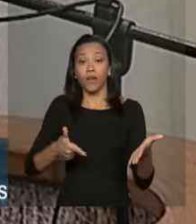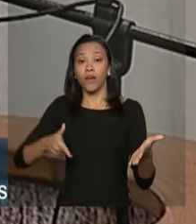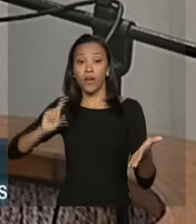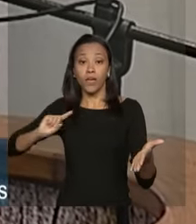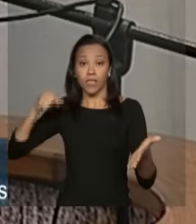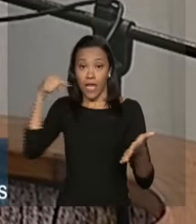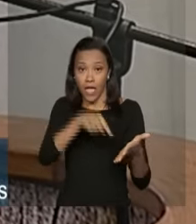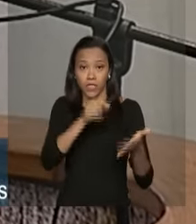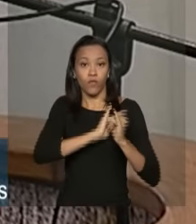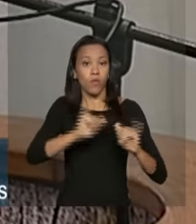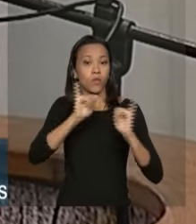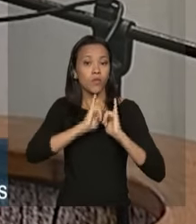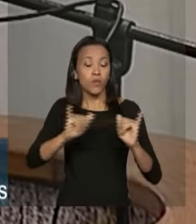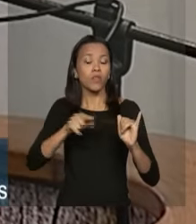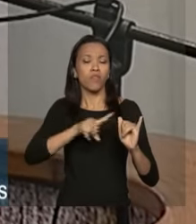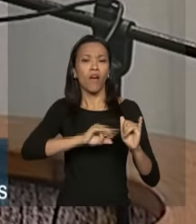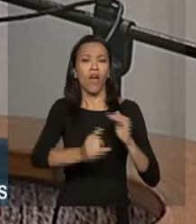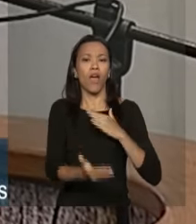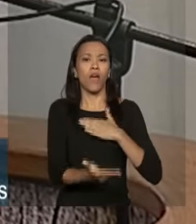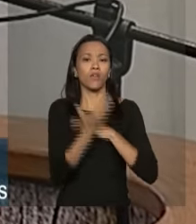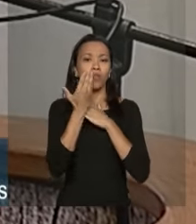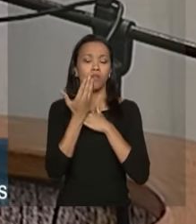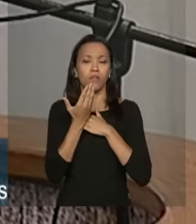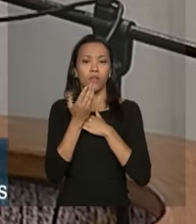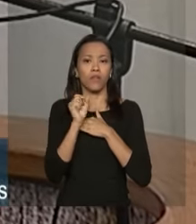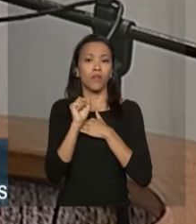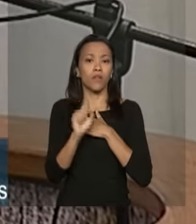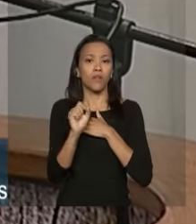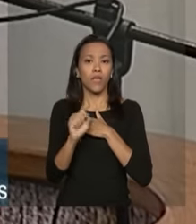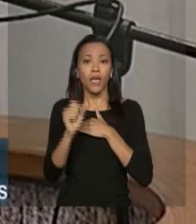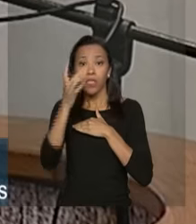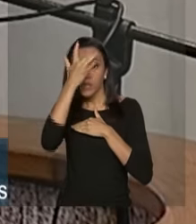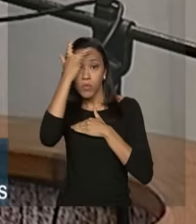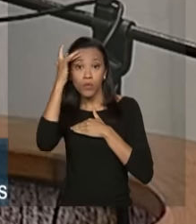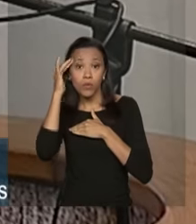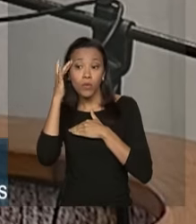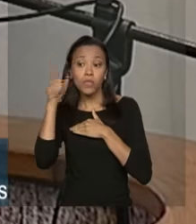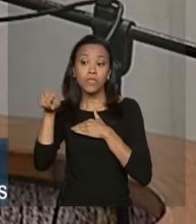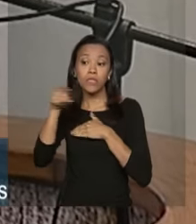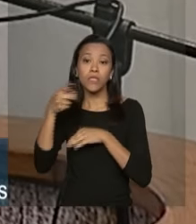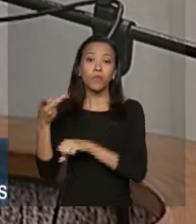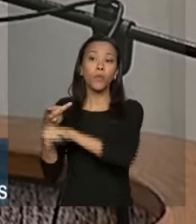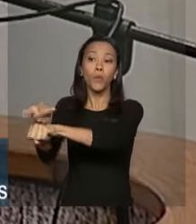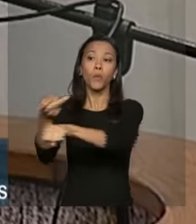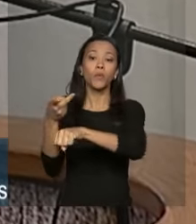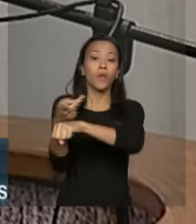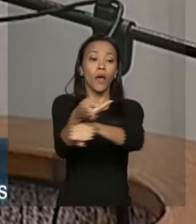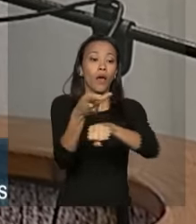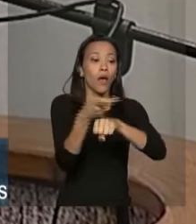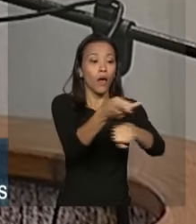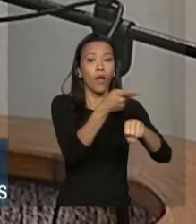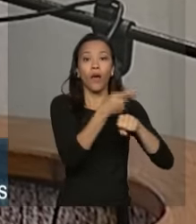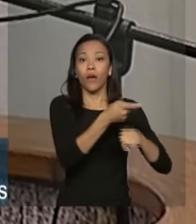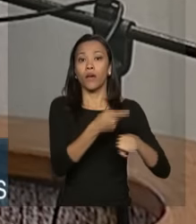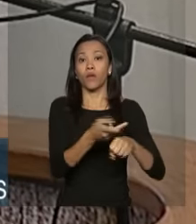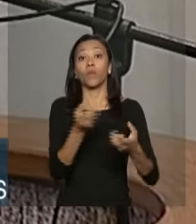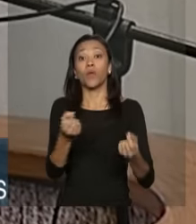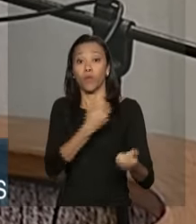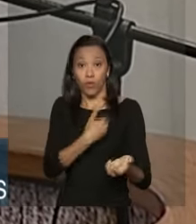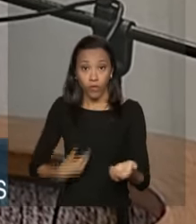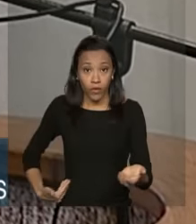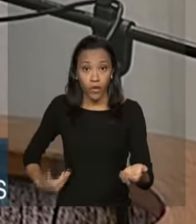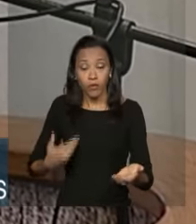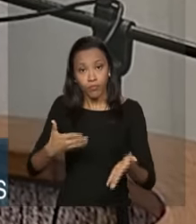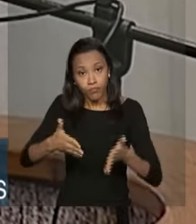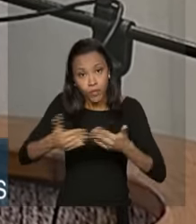dados permitem ponderar sobre as pessoas que recorreram a serviços públicos em função da vitam por